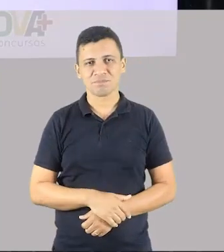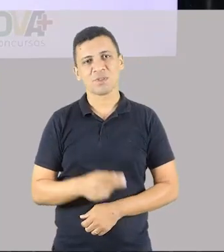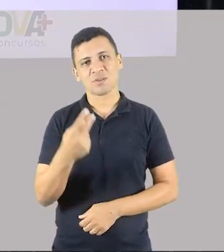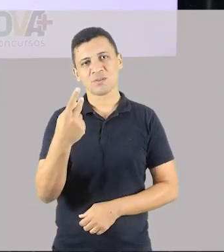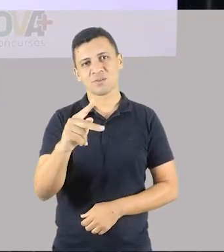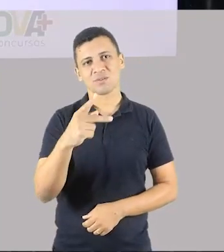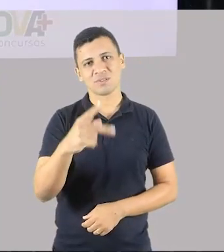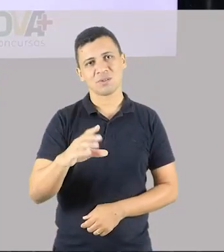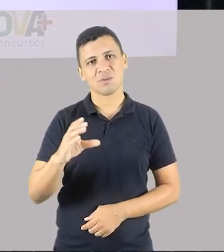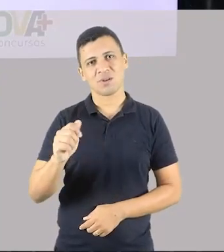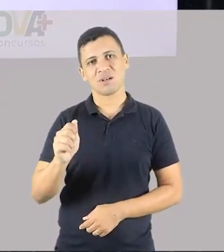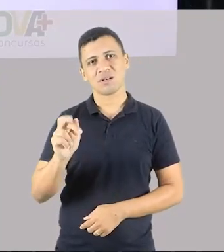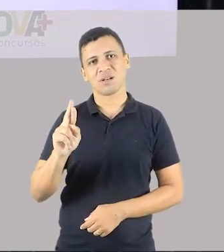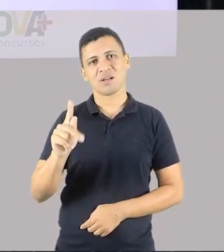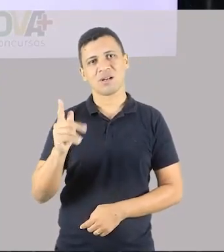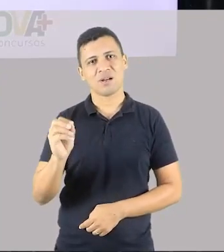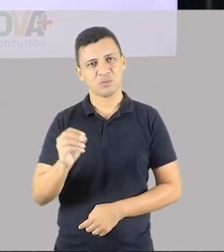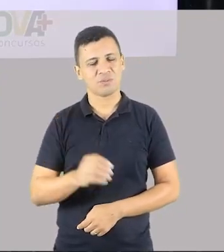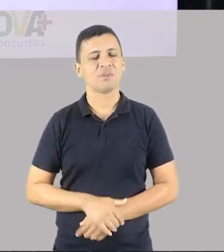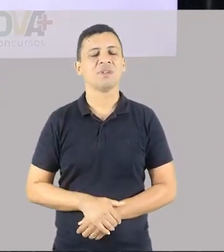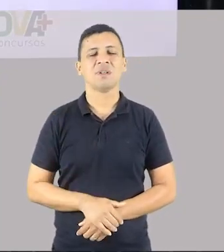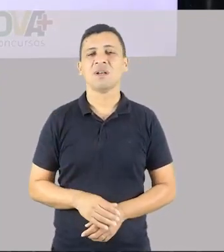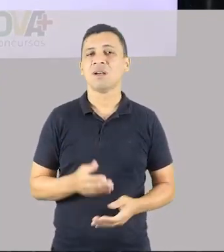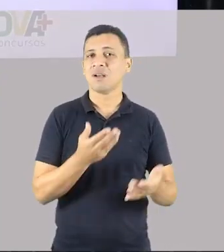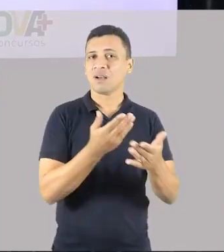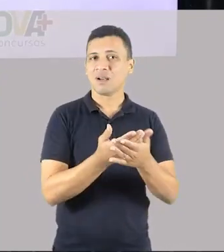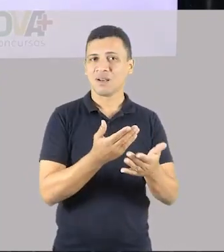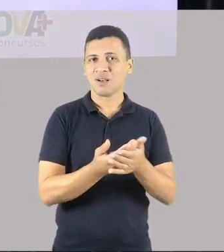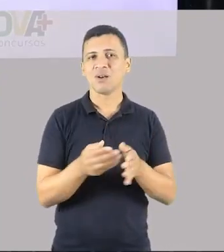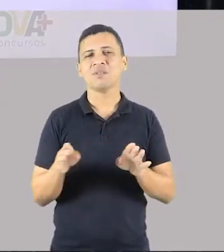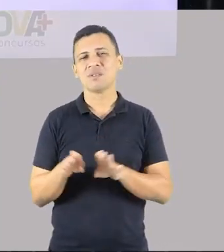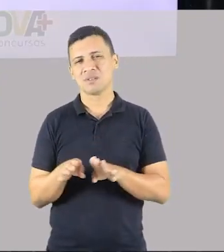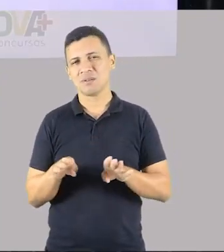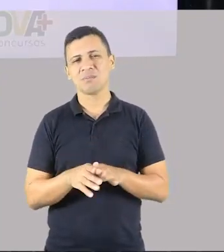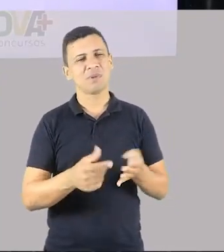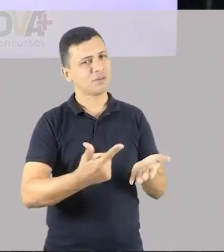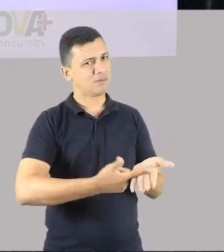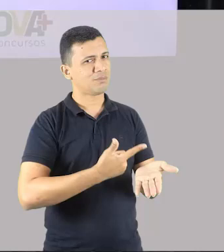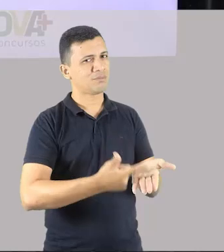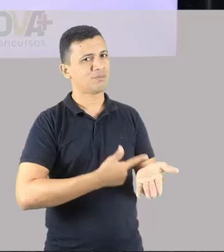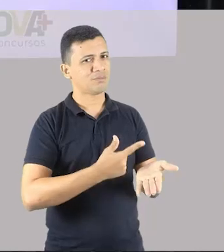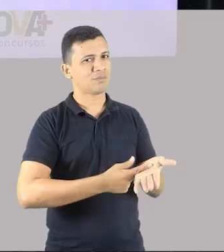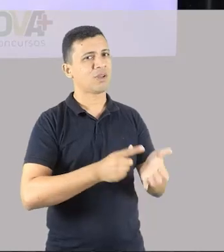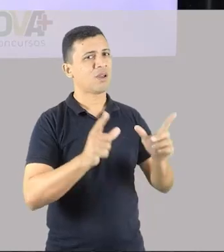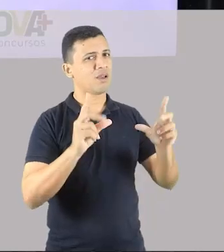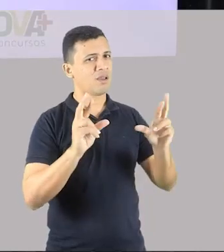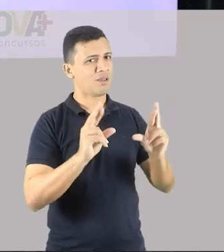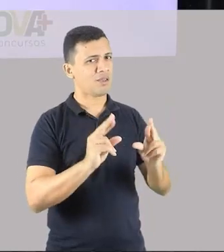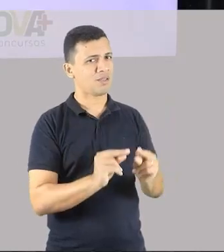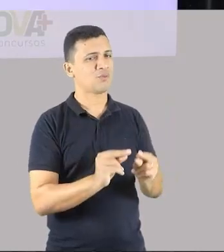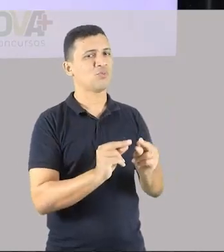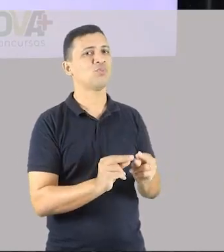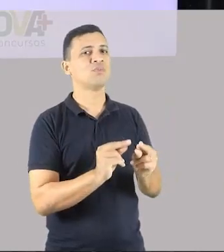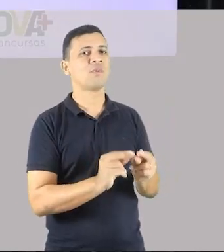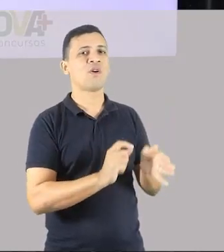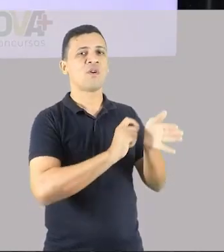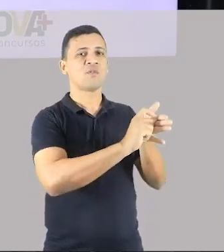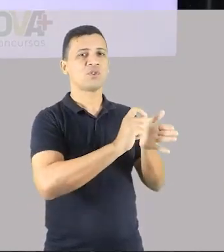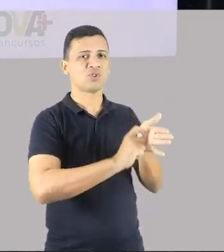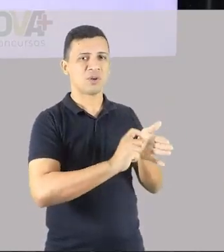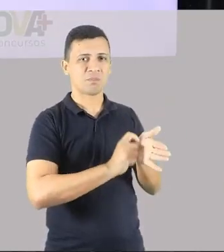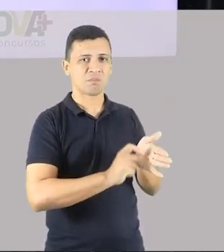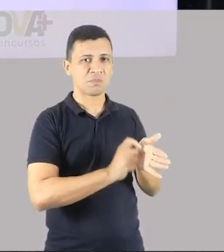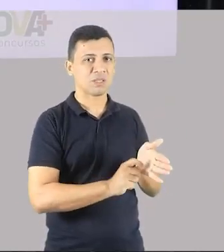cargo almejado. Não esqueça que além dessa aula tem a apostila com um resumo, o fichamento desse conteúdo, se você